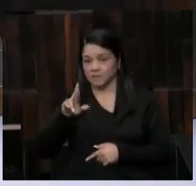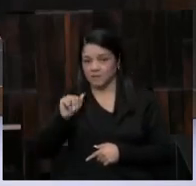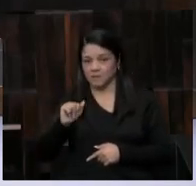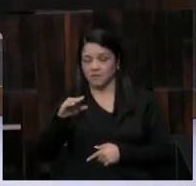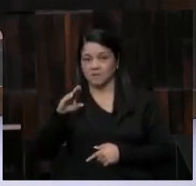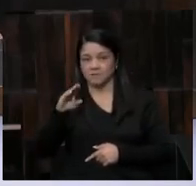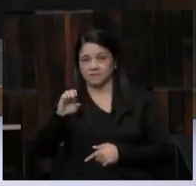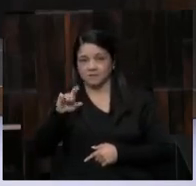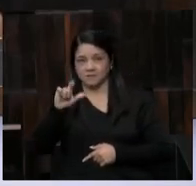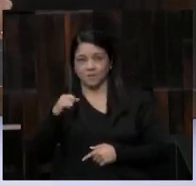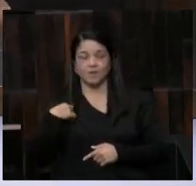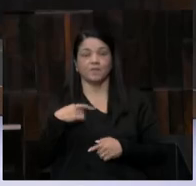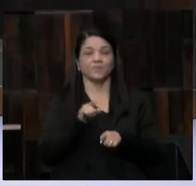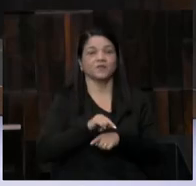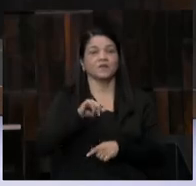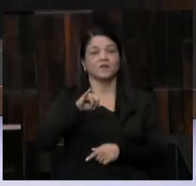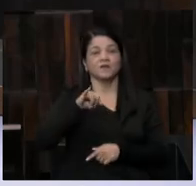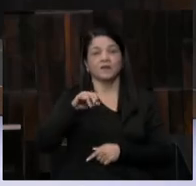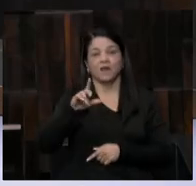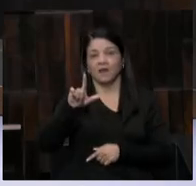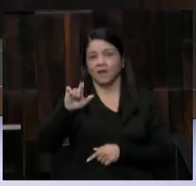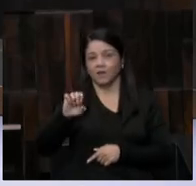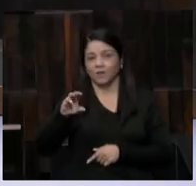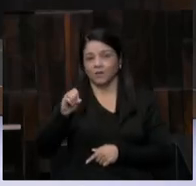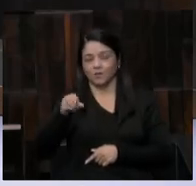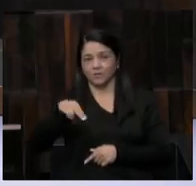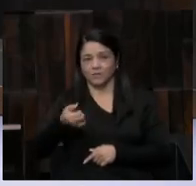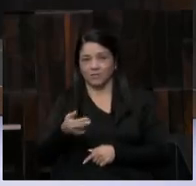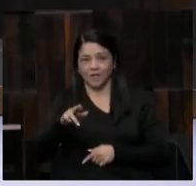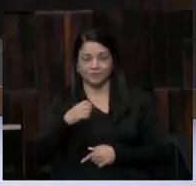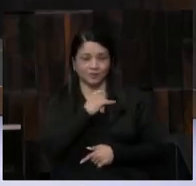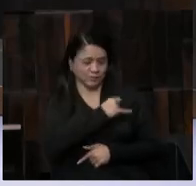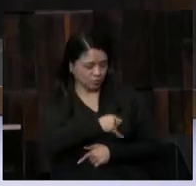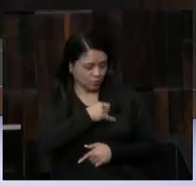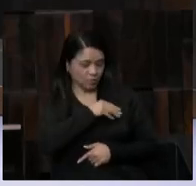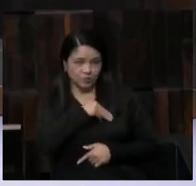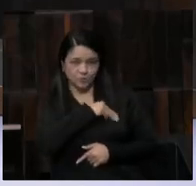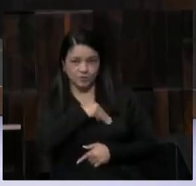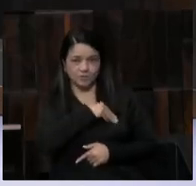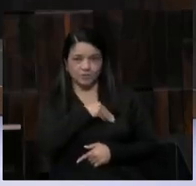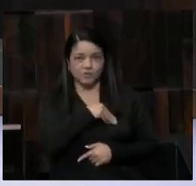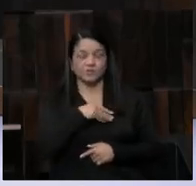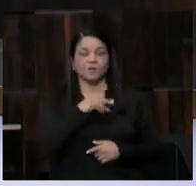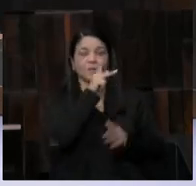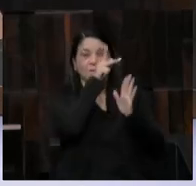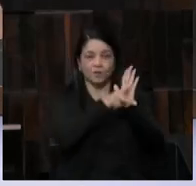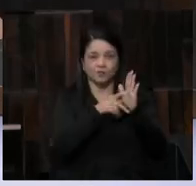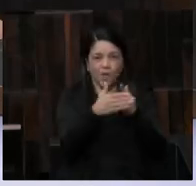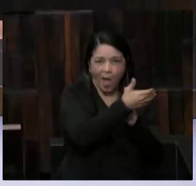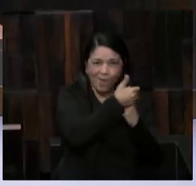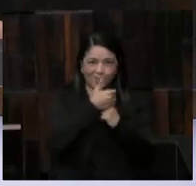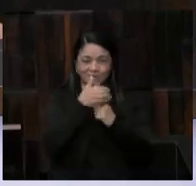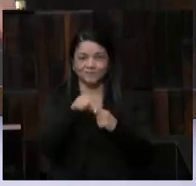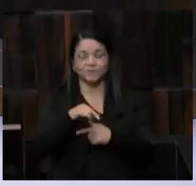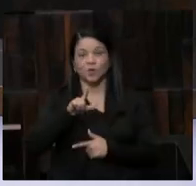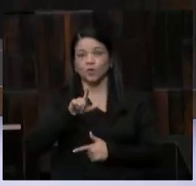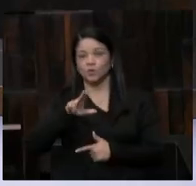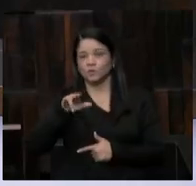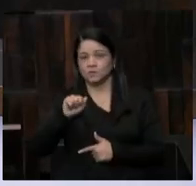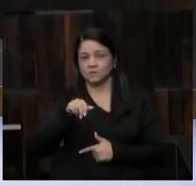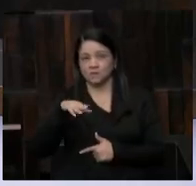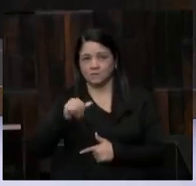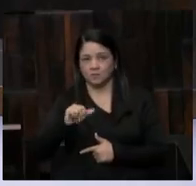ao Leonardo Caruso, coordenador da APAE de São João Meriti e Projeto Te Acolhemos, o Luciano